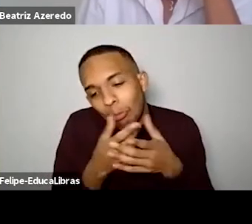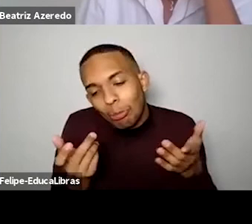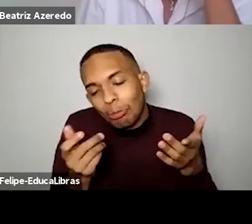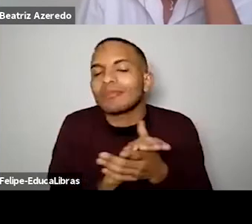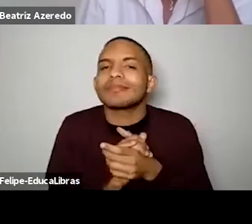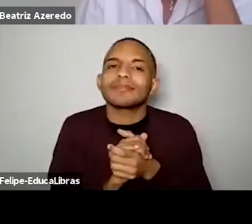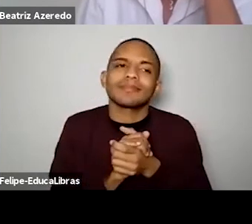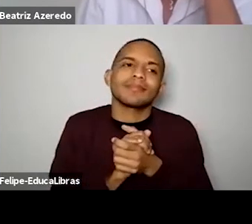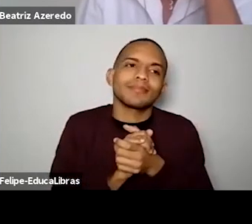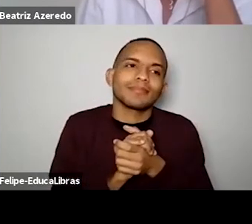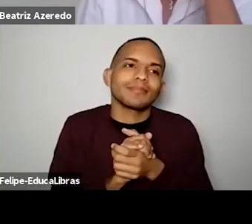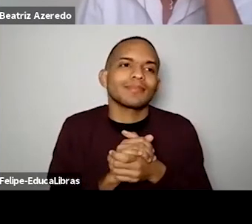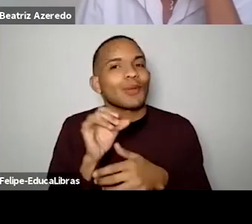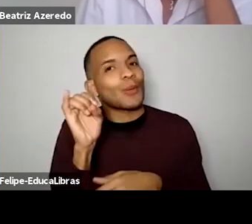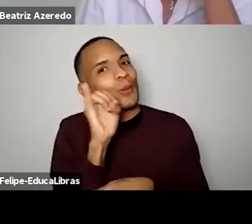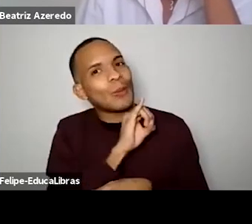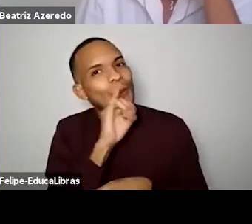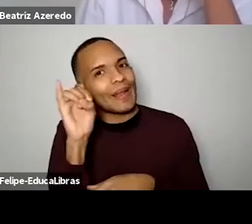Olá,